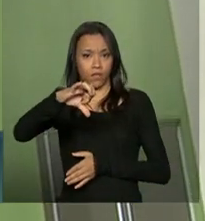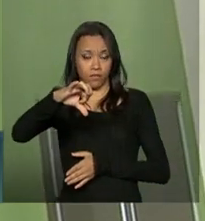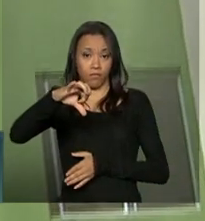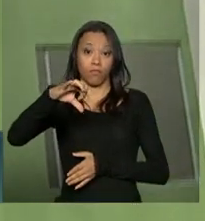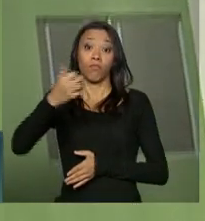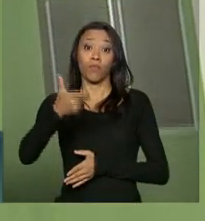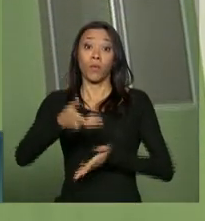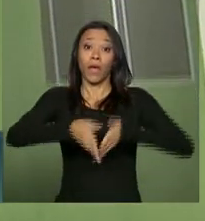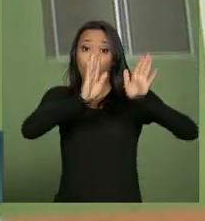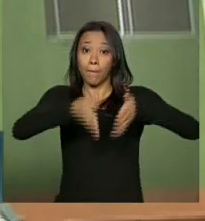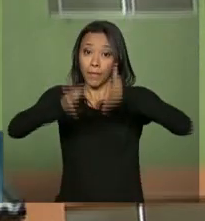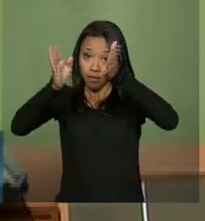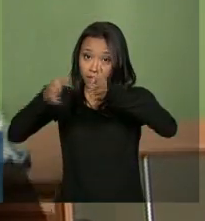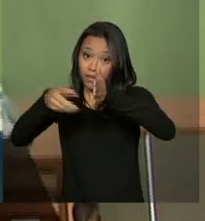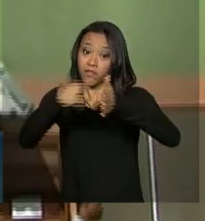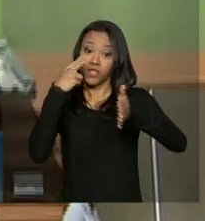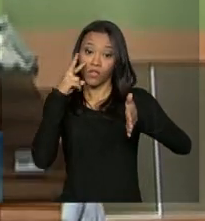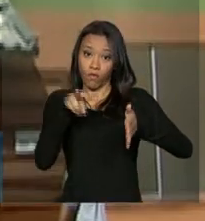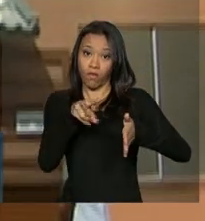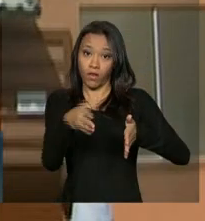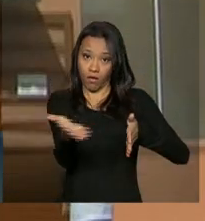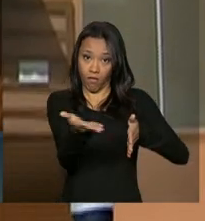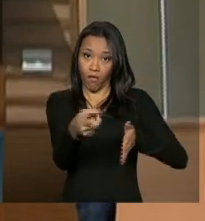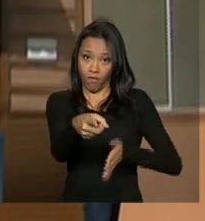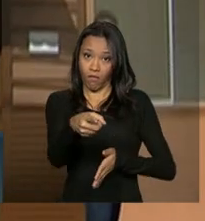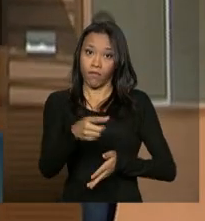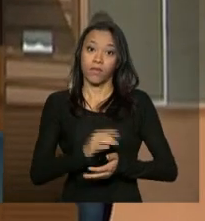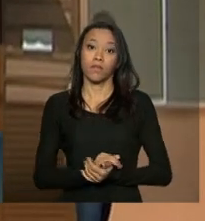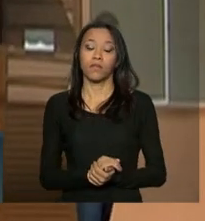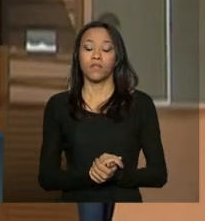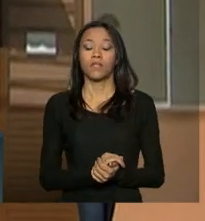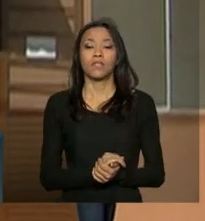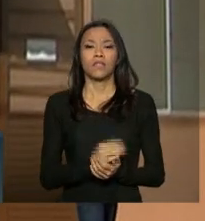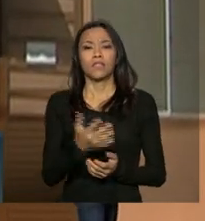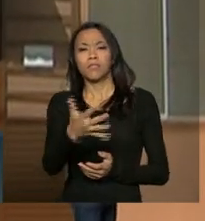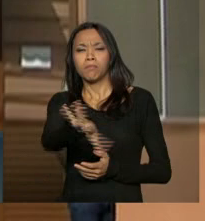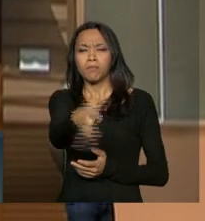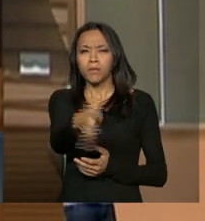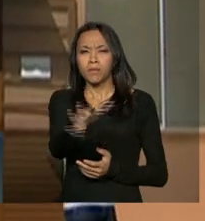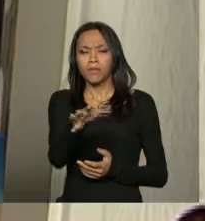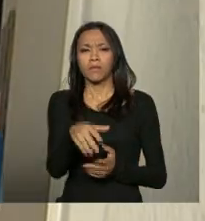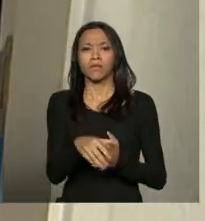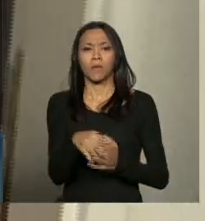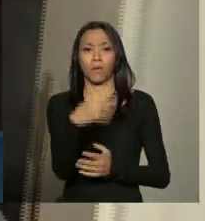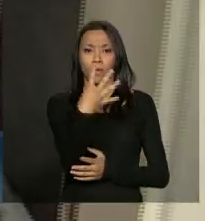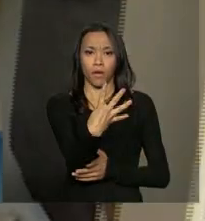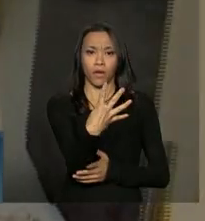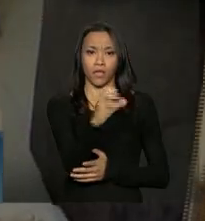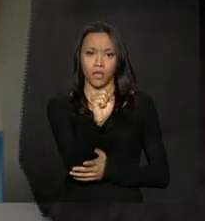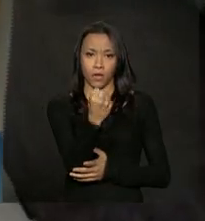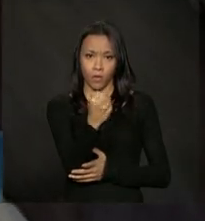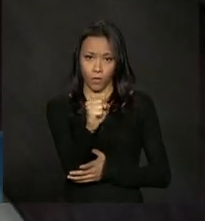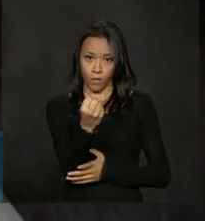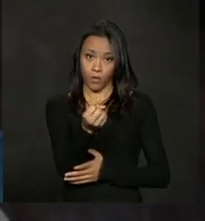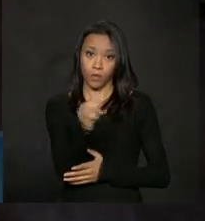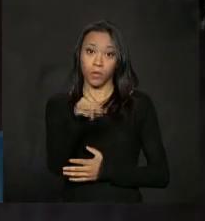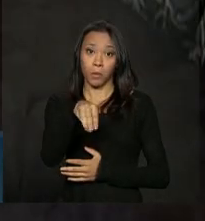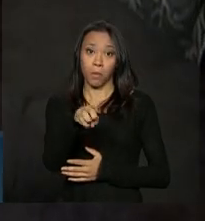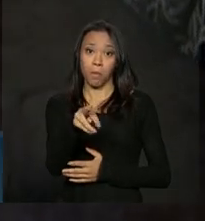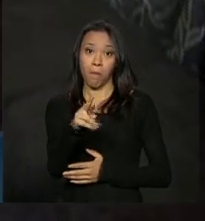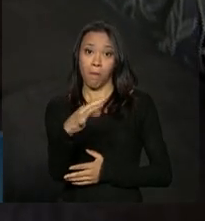apartamentos que são esses que você vê nas imagens de aproximadamente 48 M